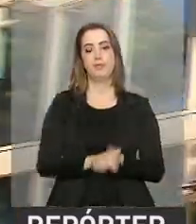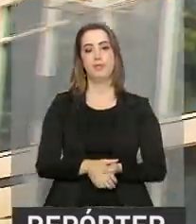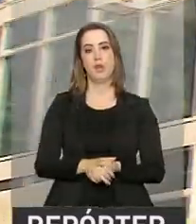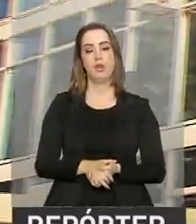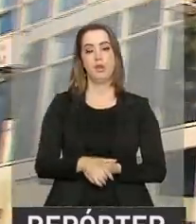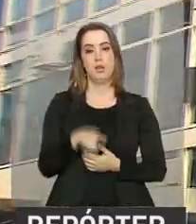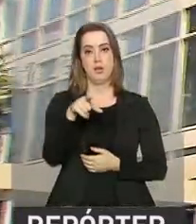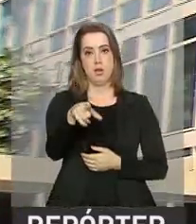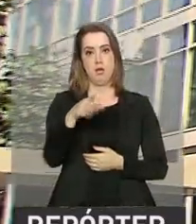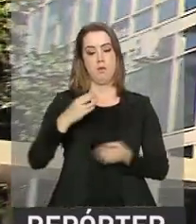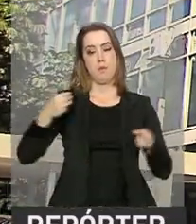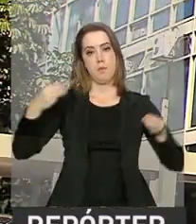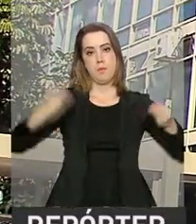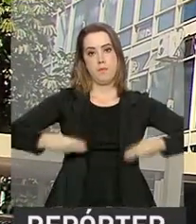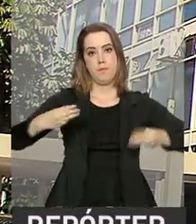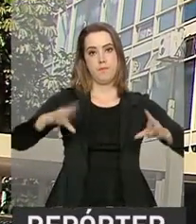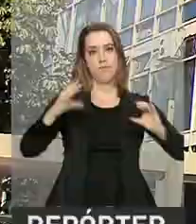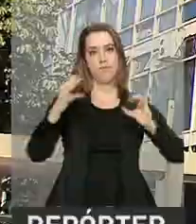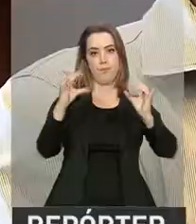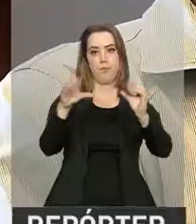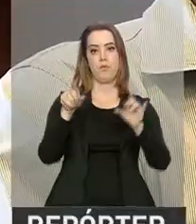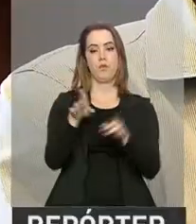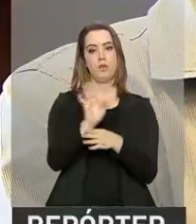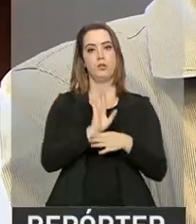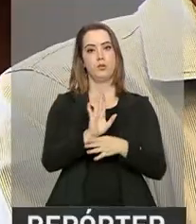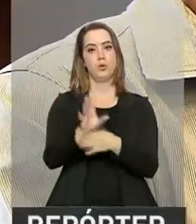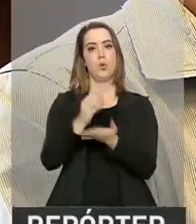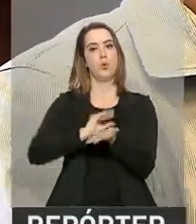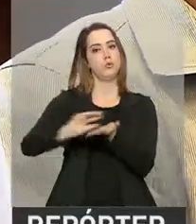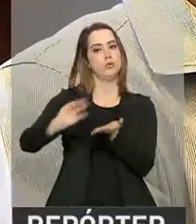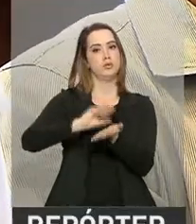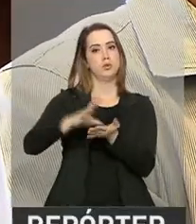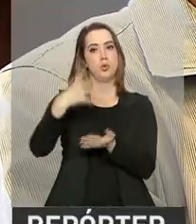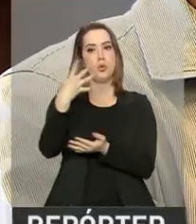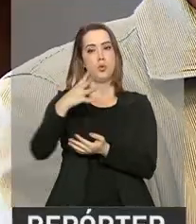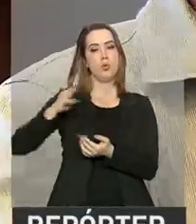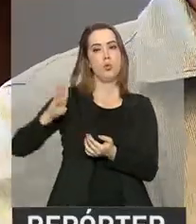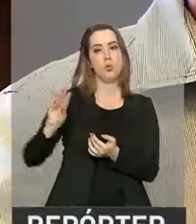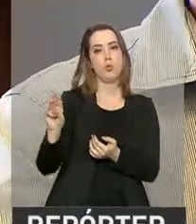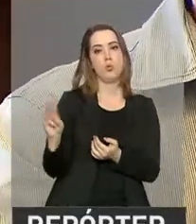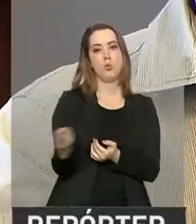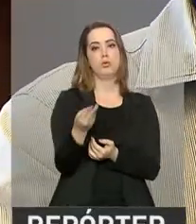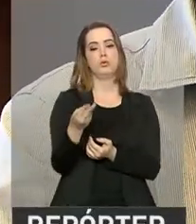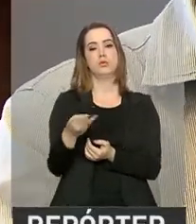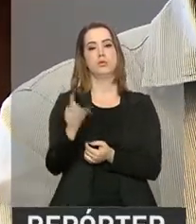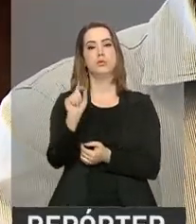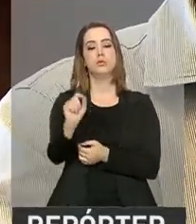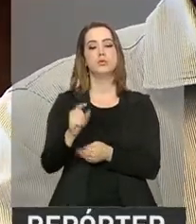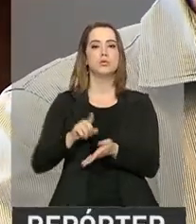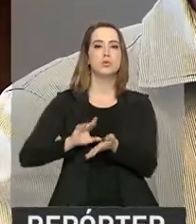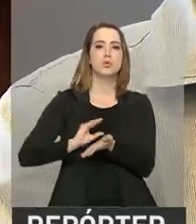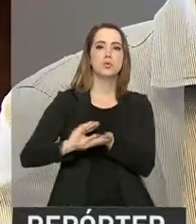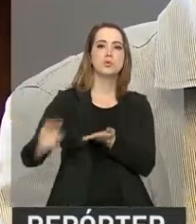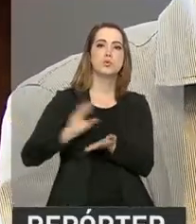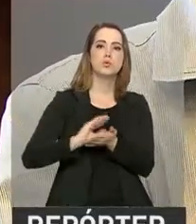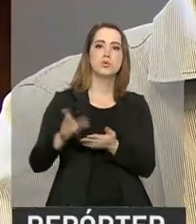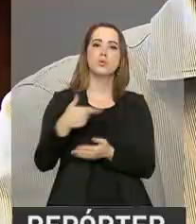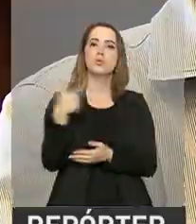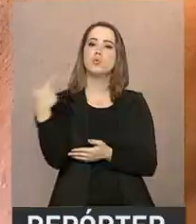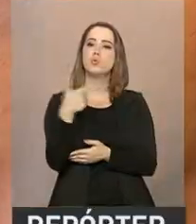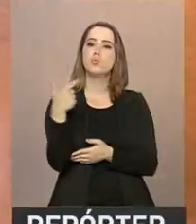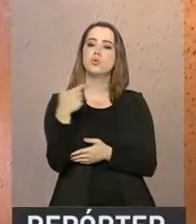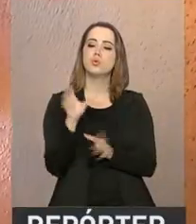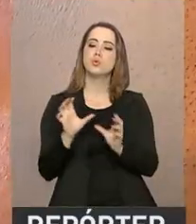inovação e comunicação investiu R bilhões 300 milhões de reais na seleção dos projetos de instituições de 24